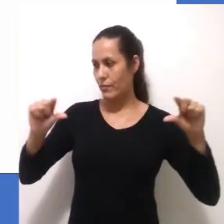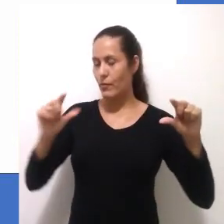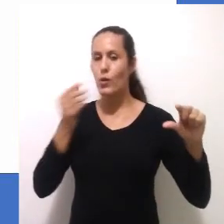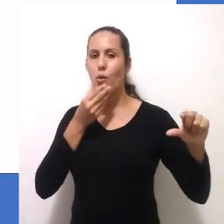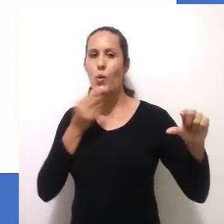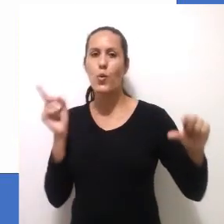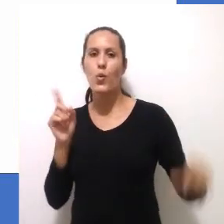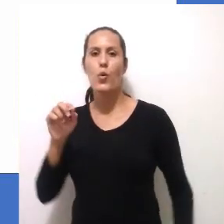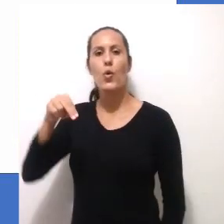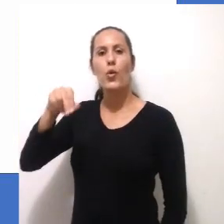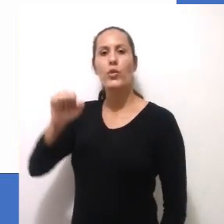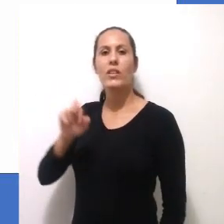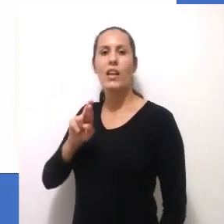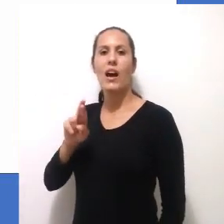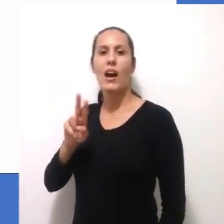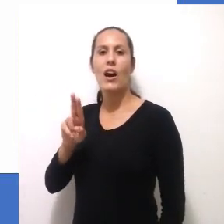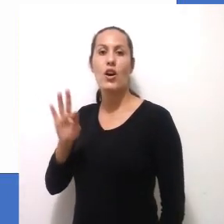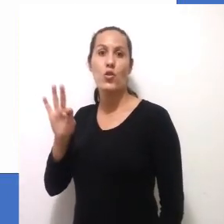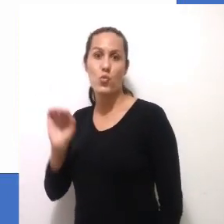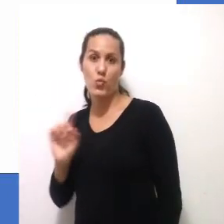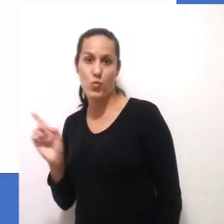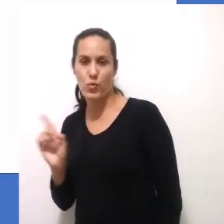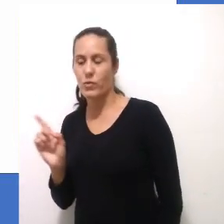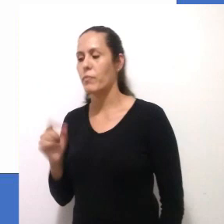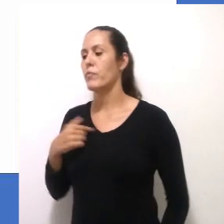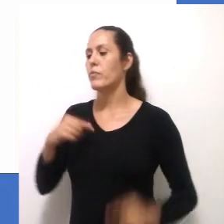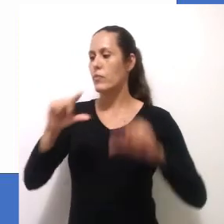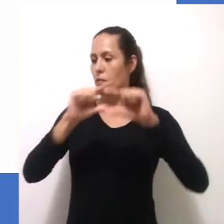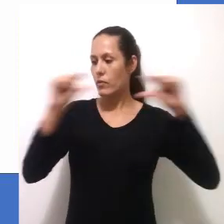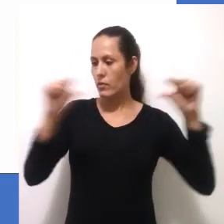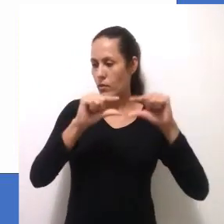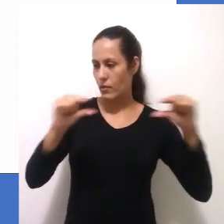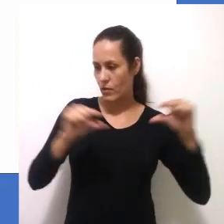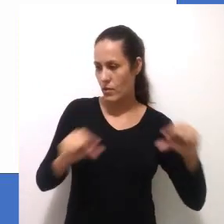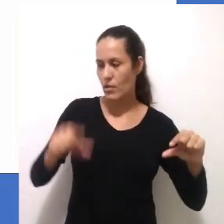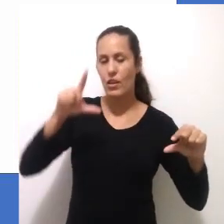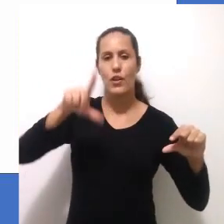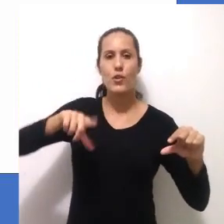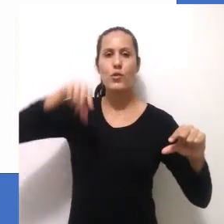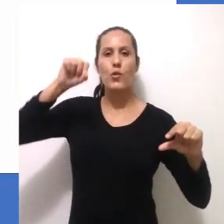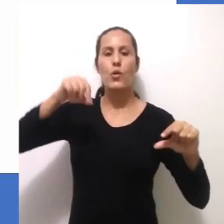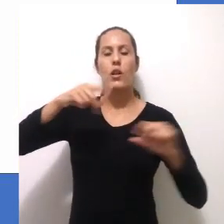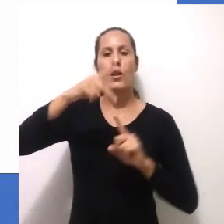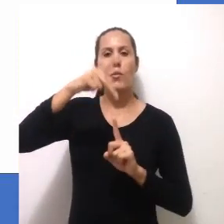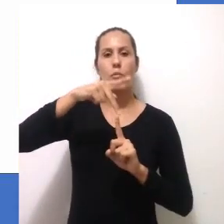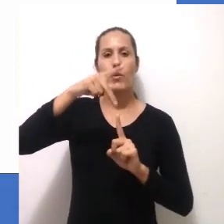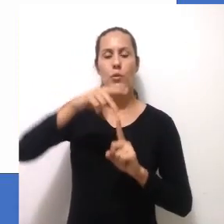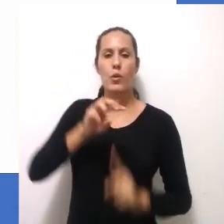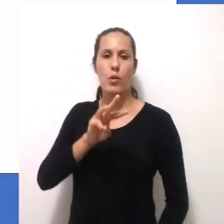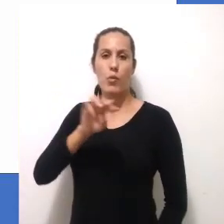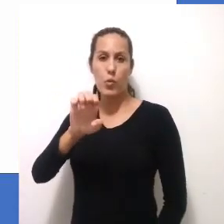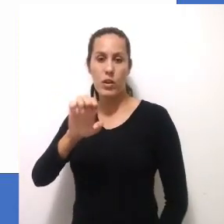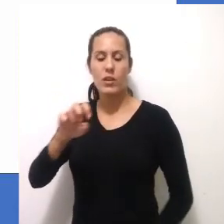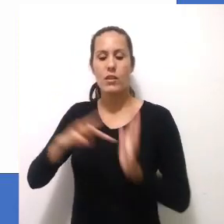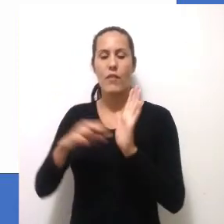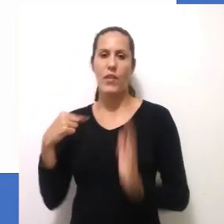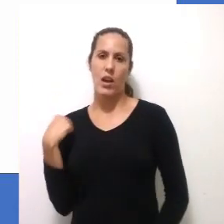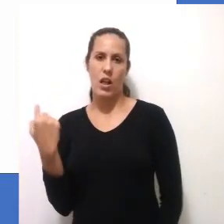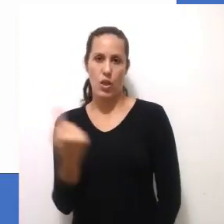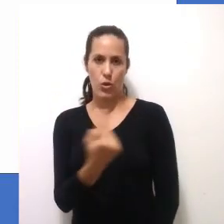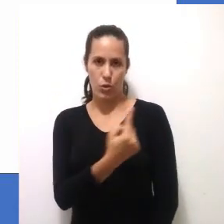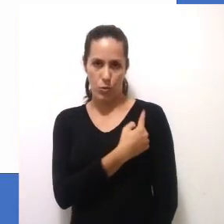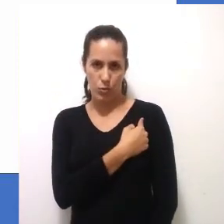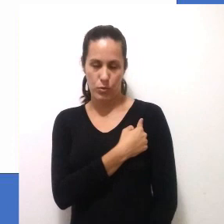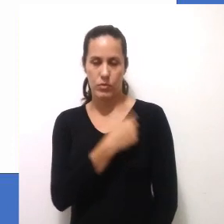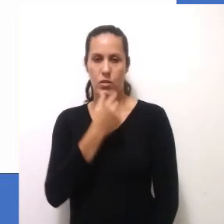anime Naruto. Eu escolhi na afirmativa, negativa e interrogativa o pronome we, que quer dizer